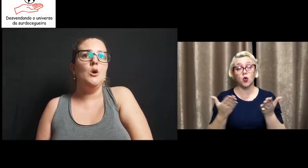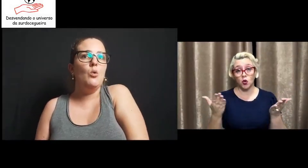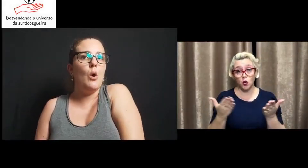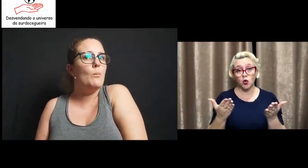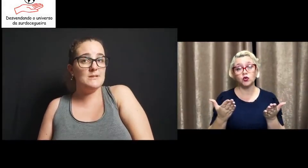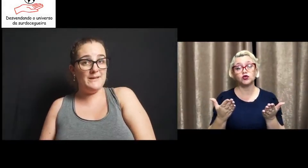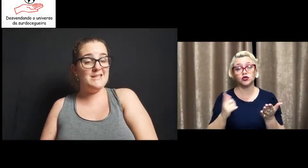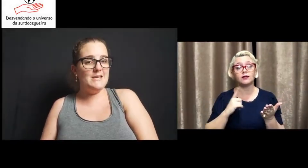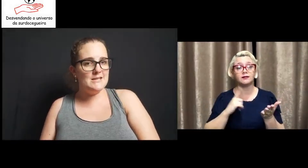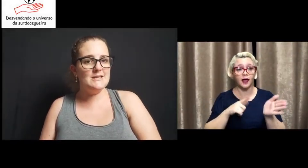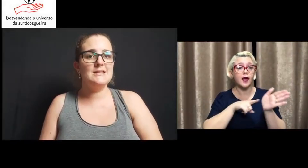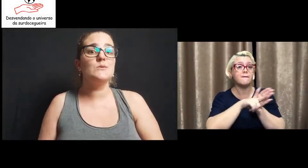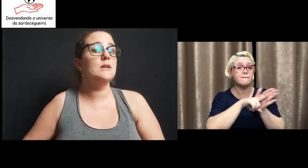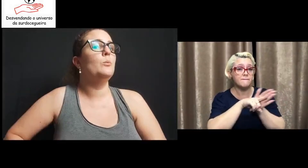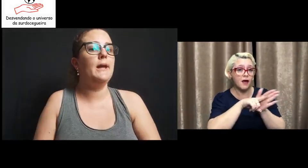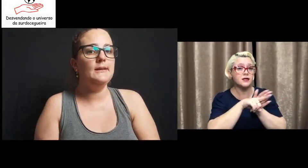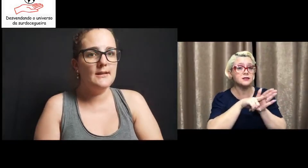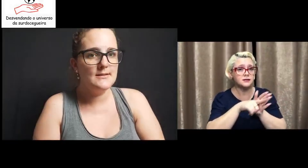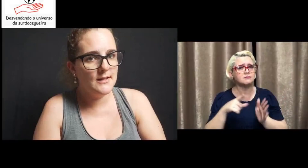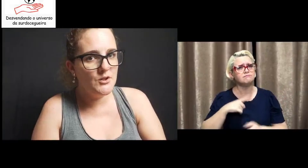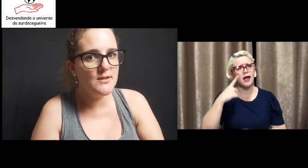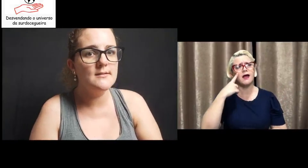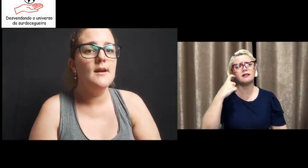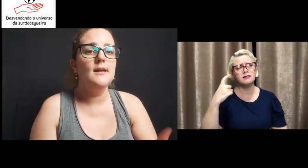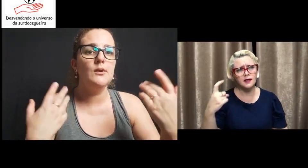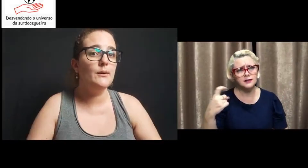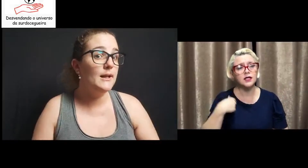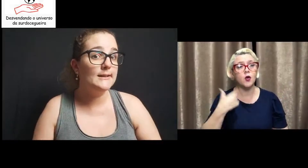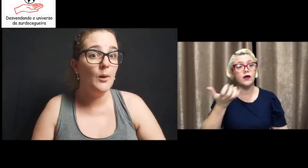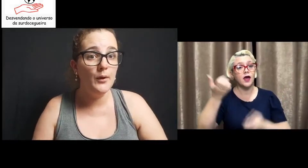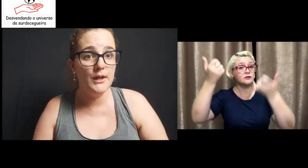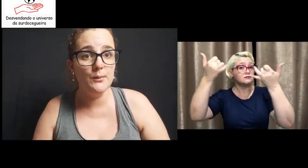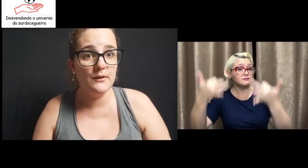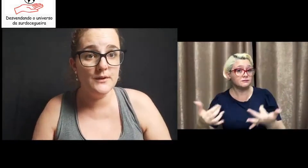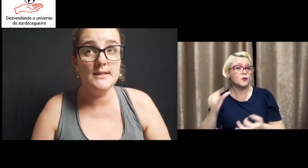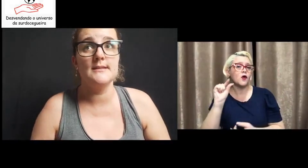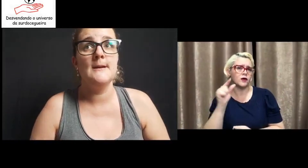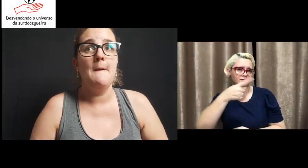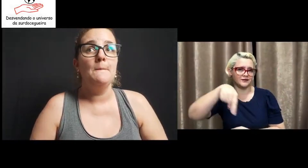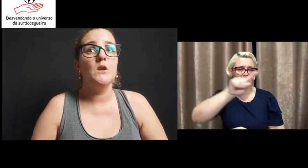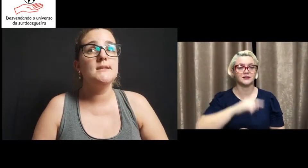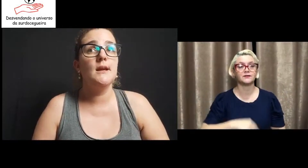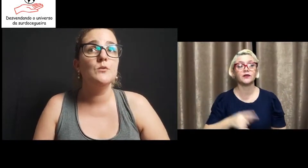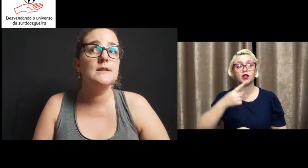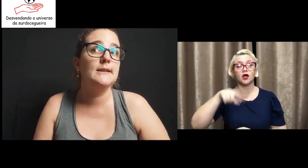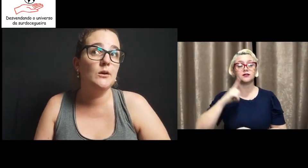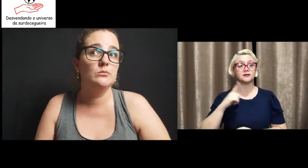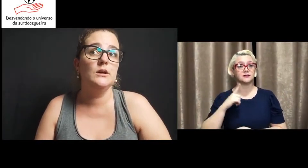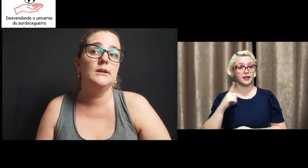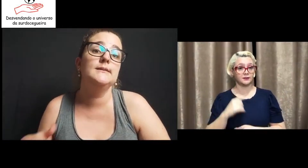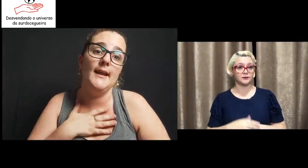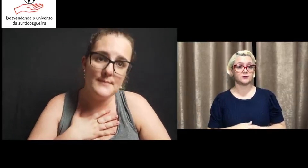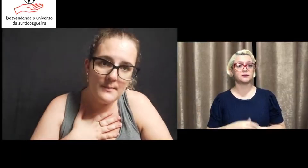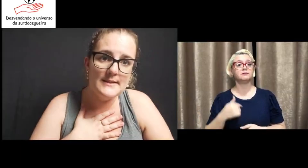hoje com algumas pesquisas que estão sendo bem interessantes e eu quero relatar um pouquinho para vocês. Nós temos